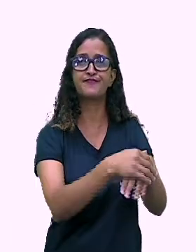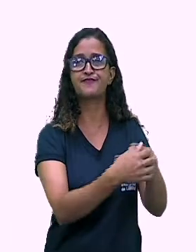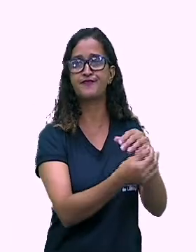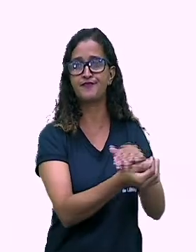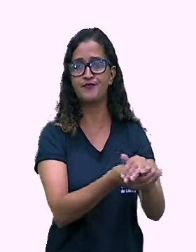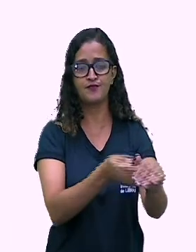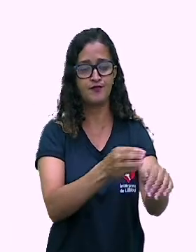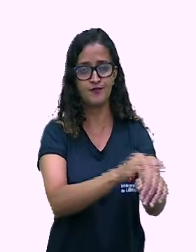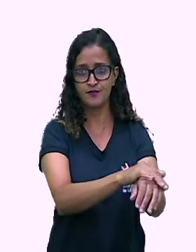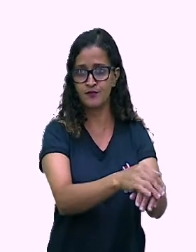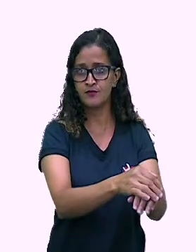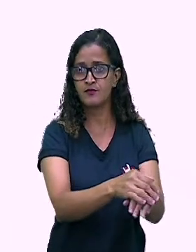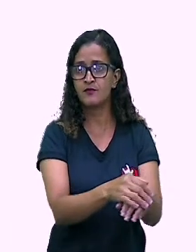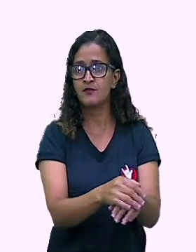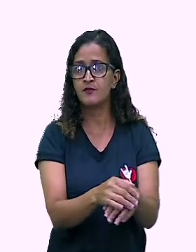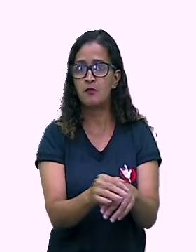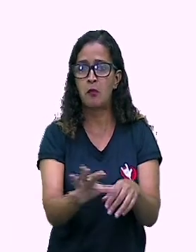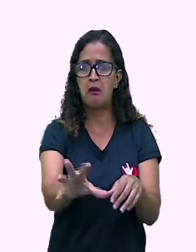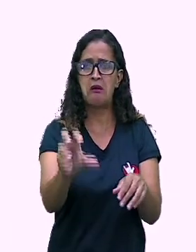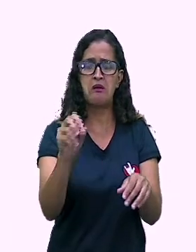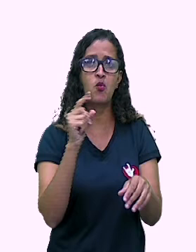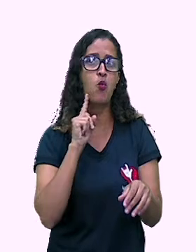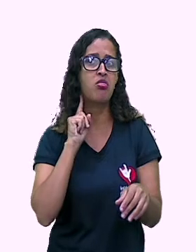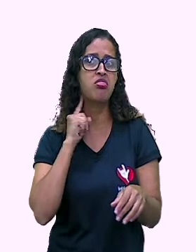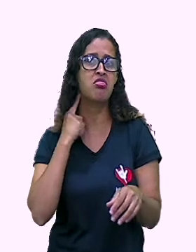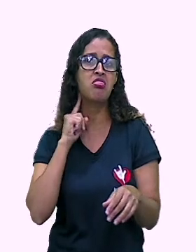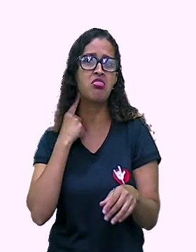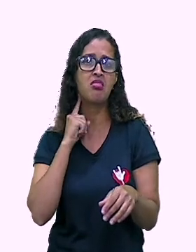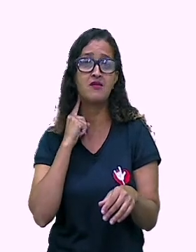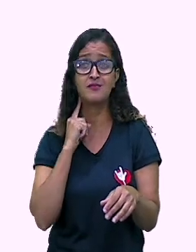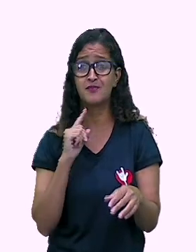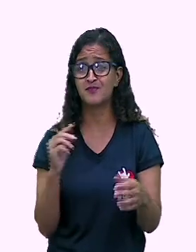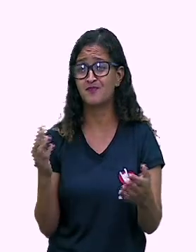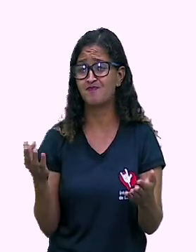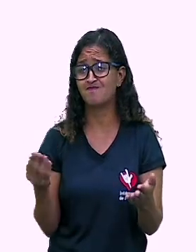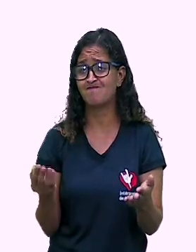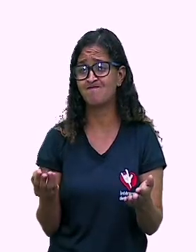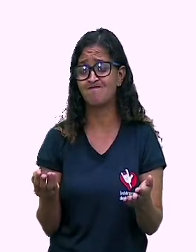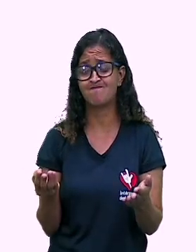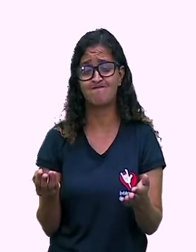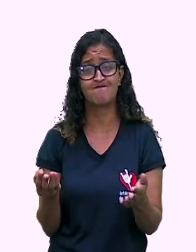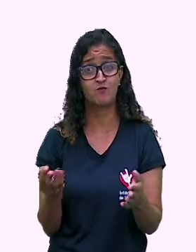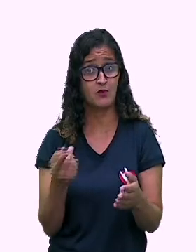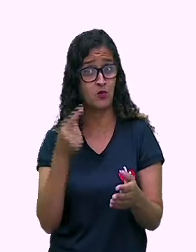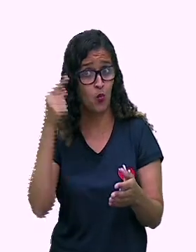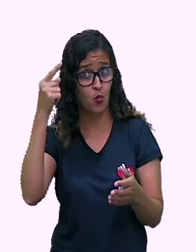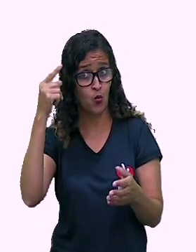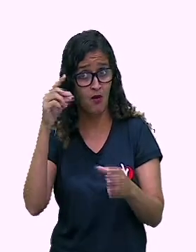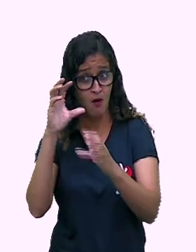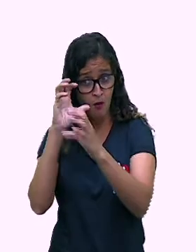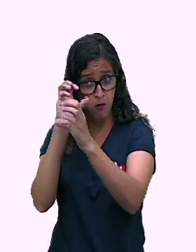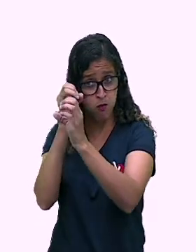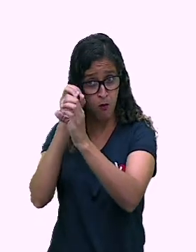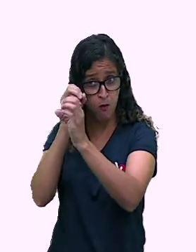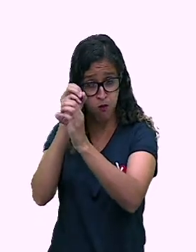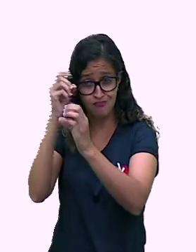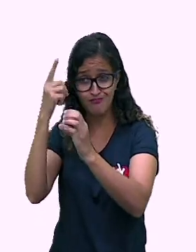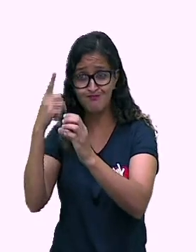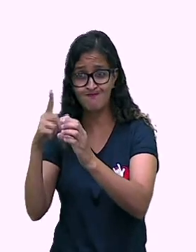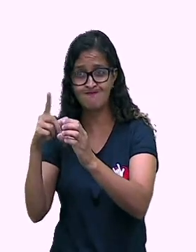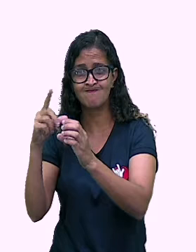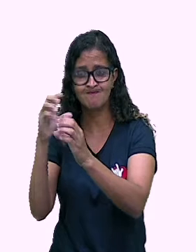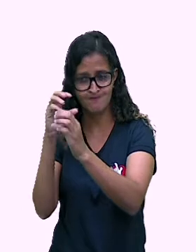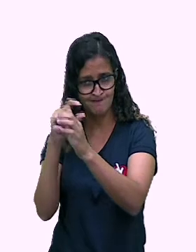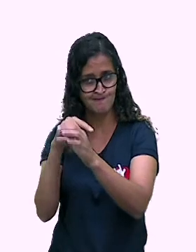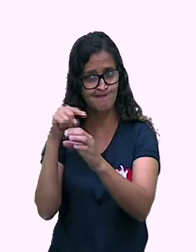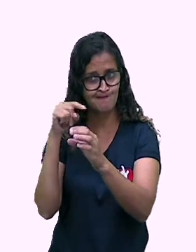pode pegar com a sua mão suja, que mesmo que não seja visível a olho nu, mas